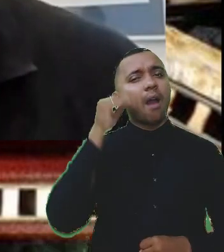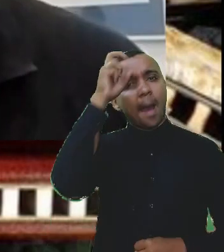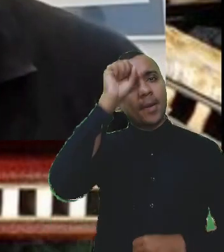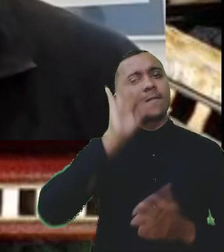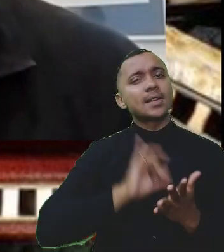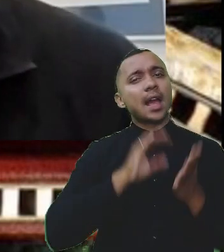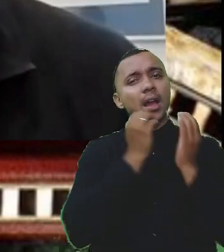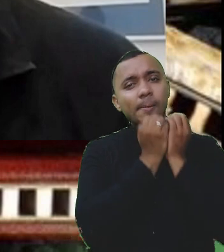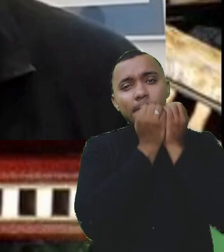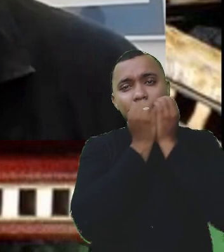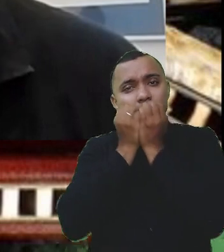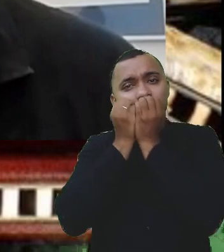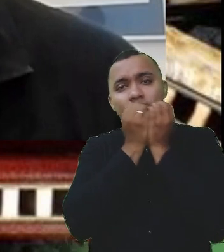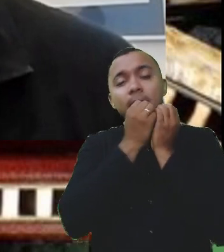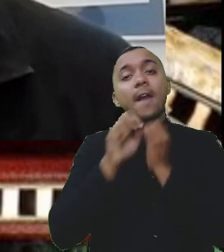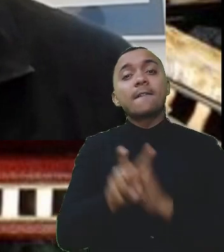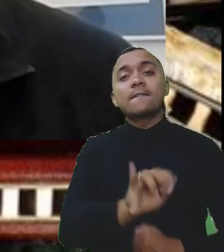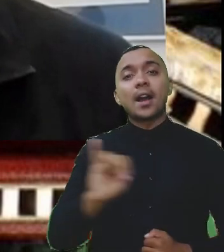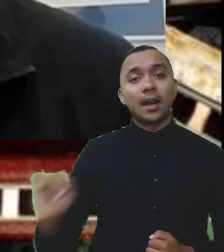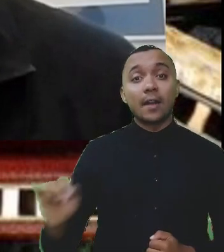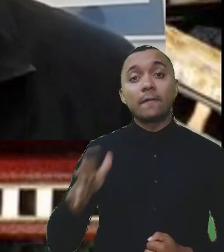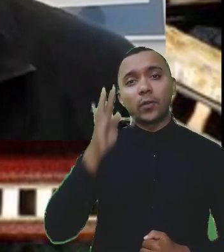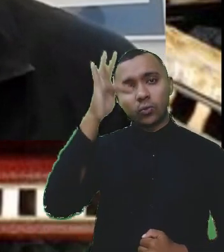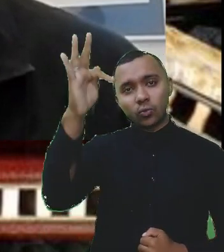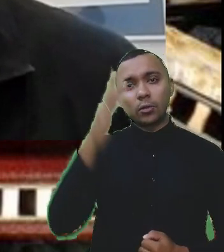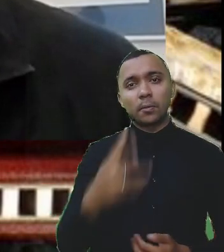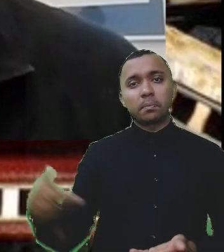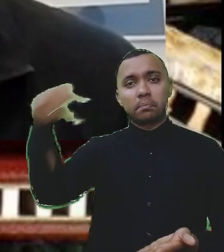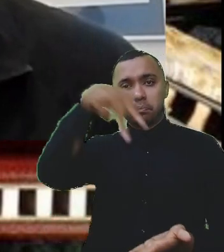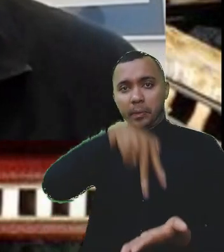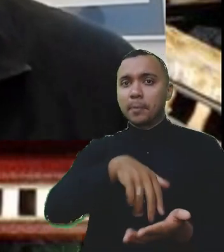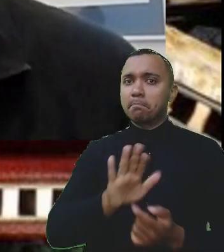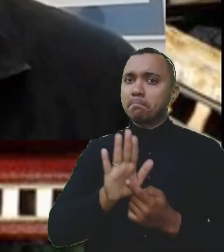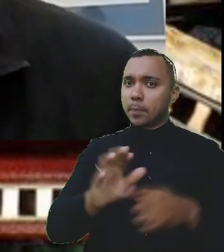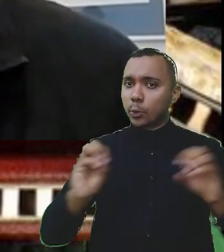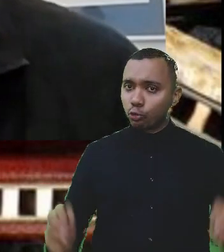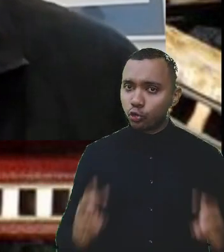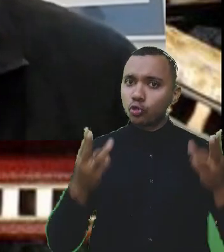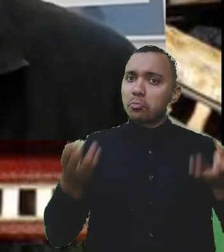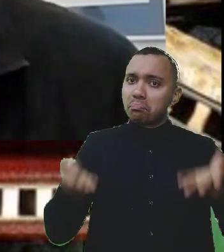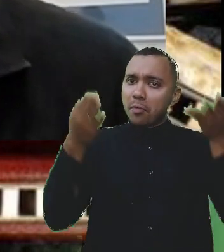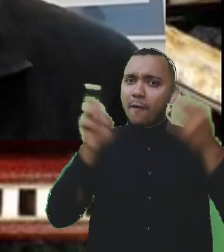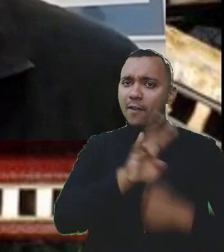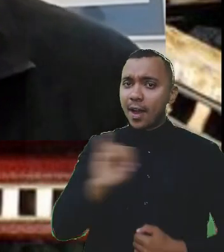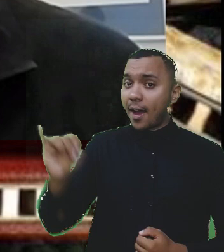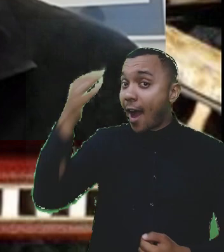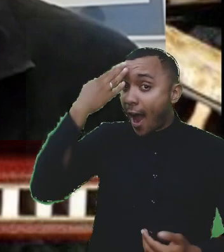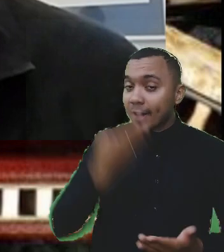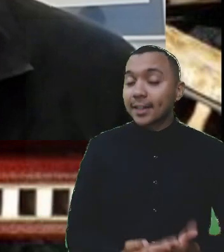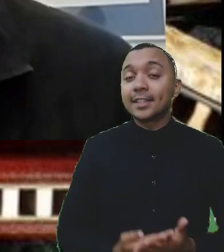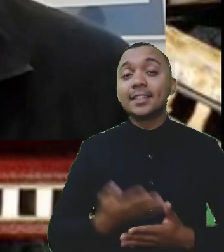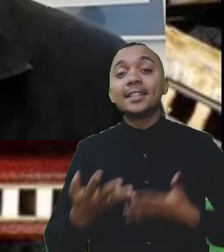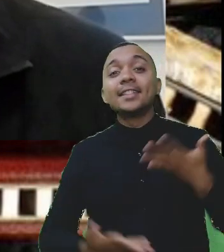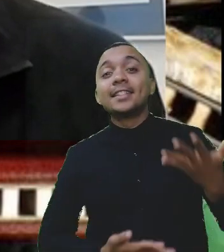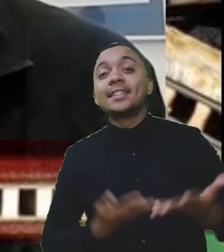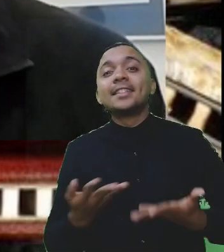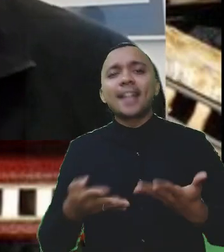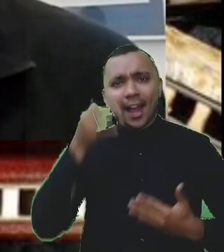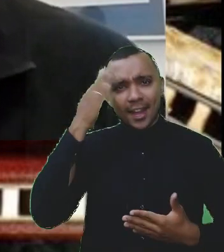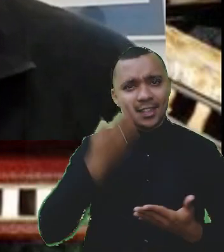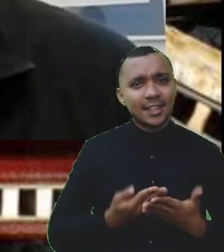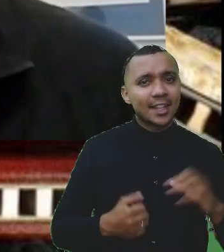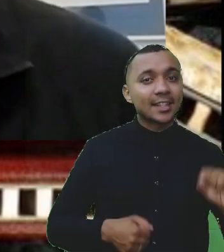realejo e um dia vai tocar no Carnegie Hall. Você acreditaria? O menino de 18 anos acreditaria